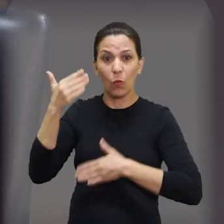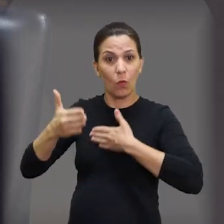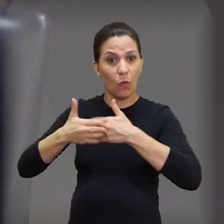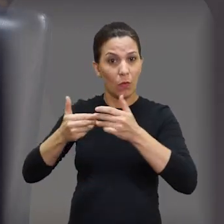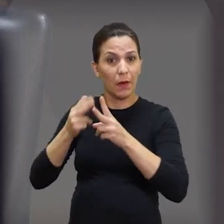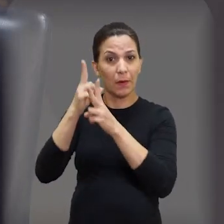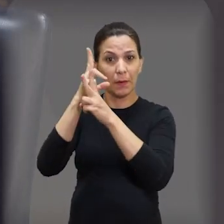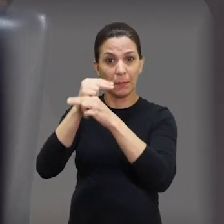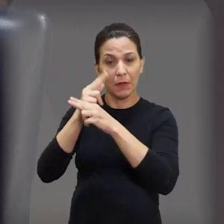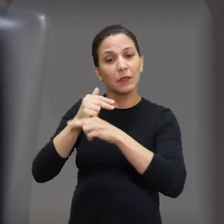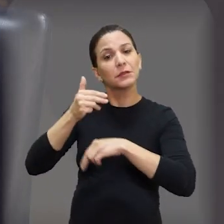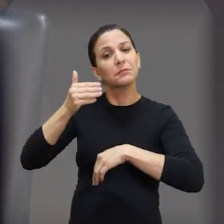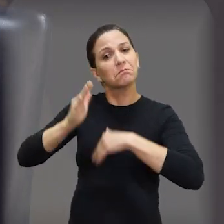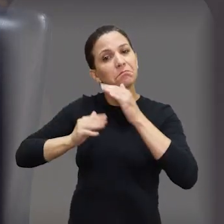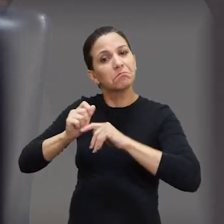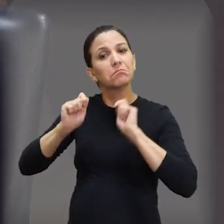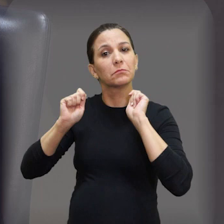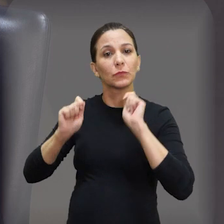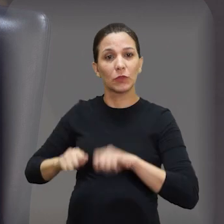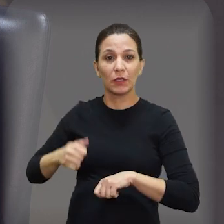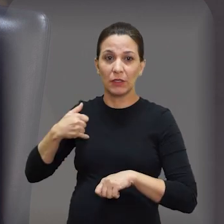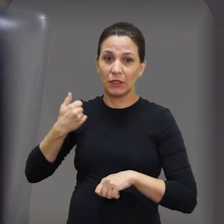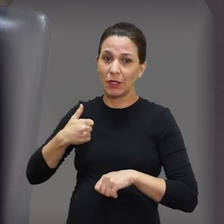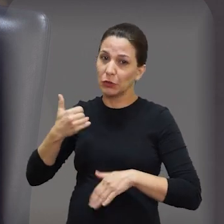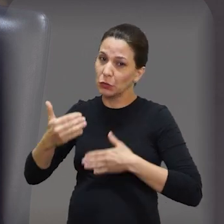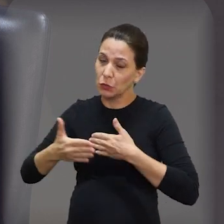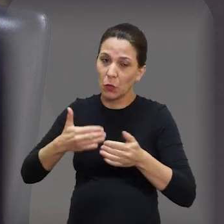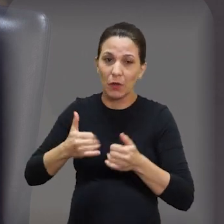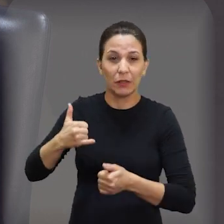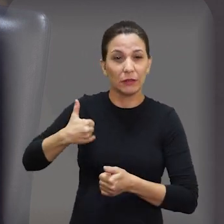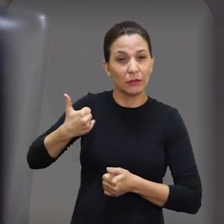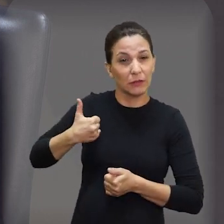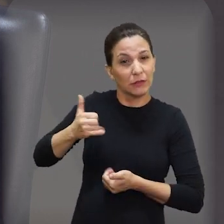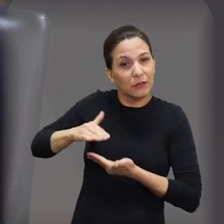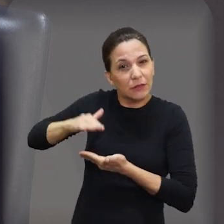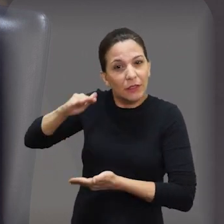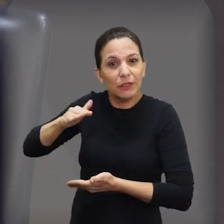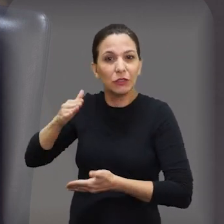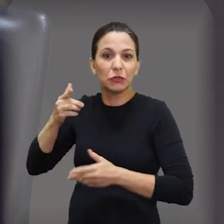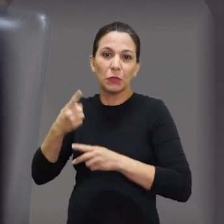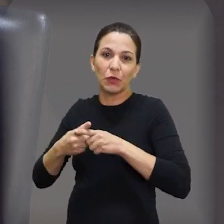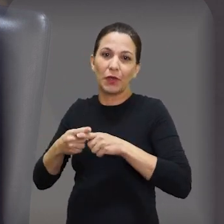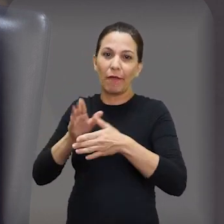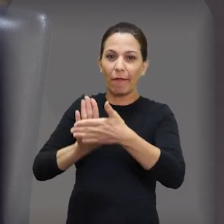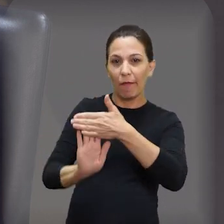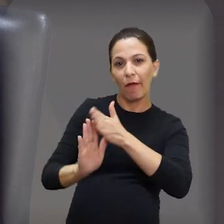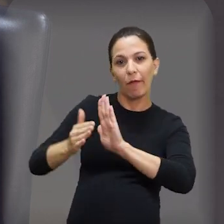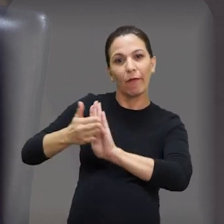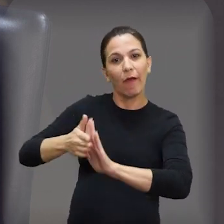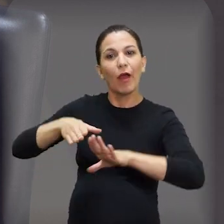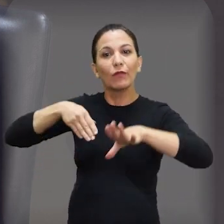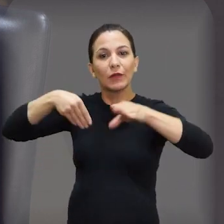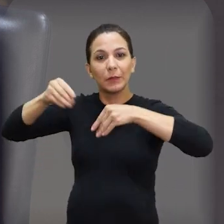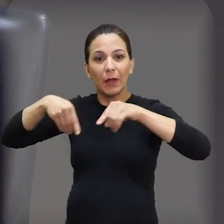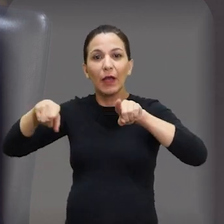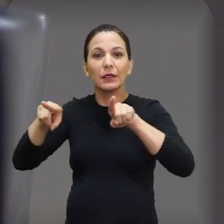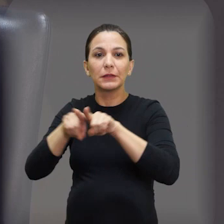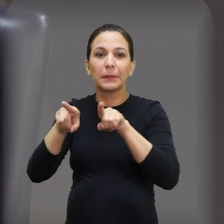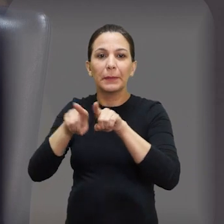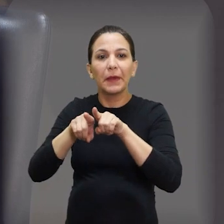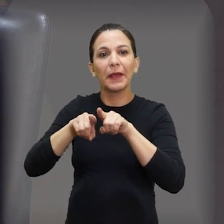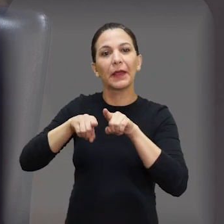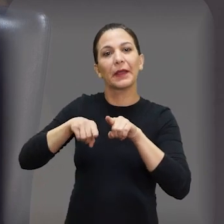praticar, não tem muito problema de idade. Idosos também, como eu falei, se beneficiam muito da flexibilidade, do